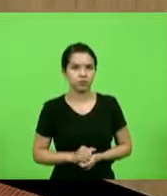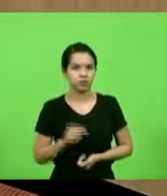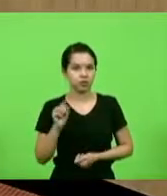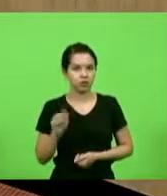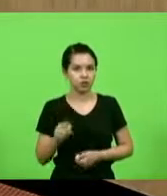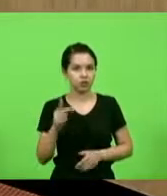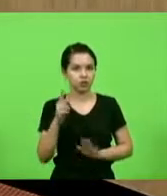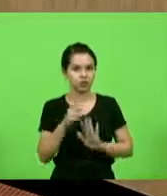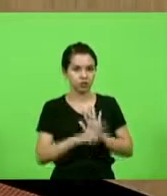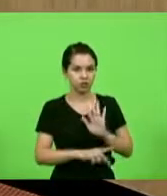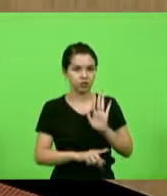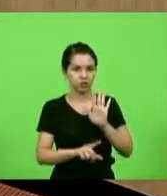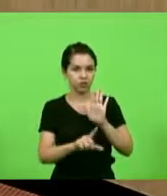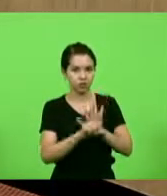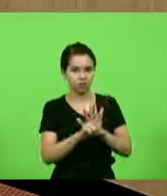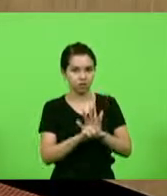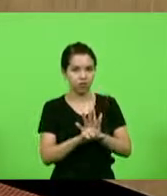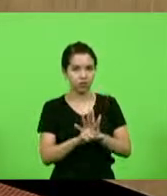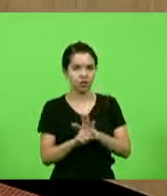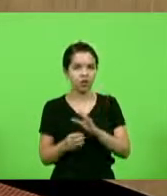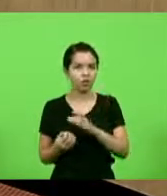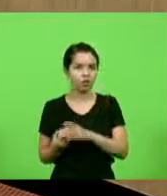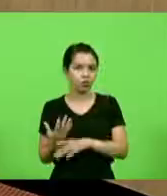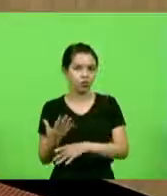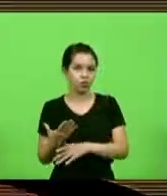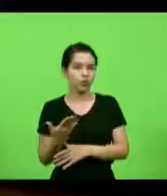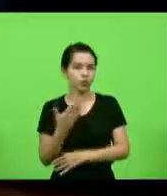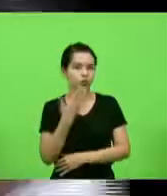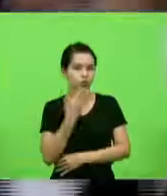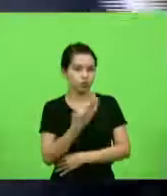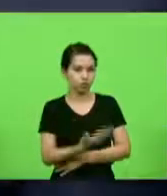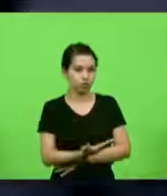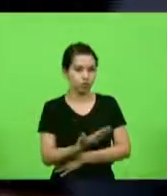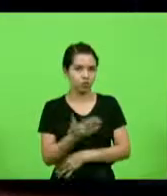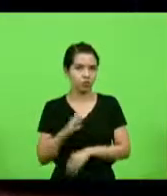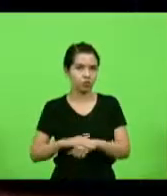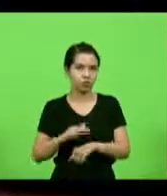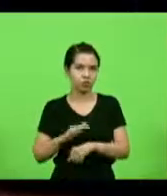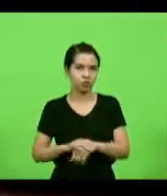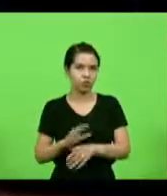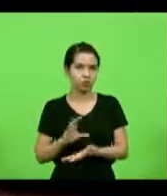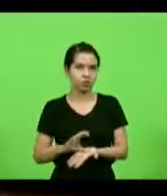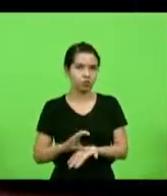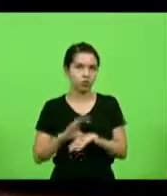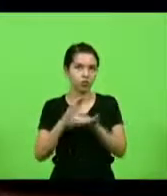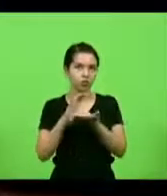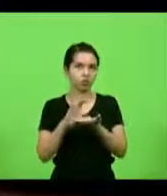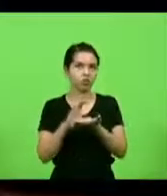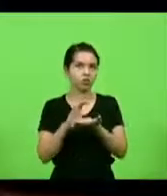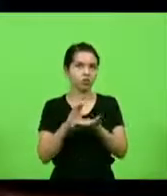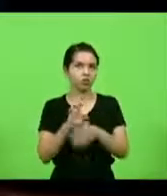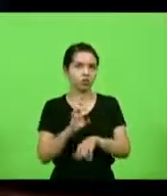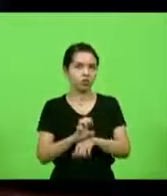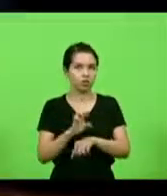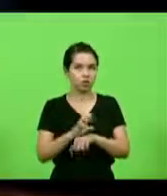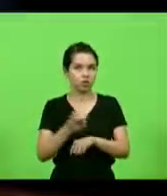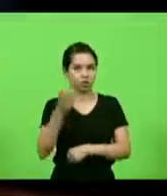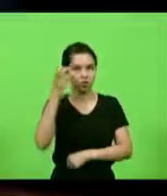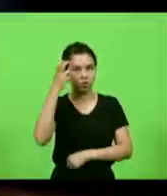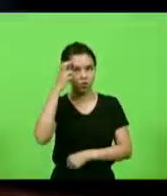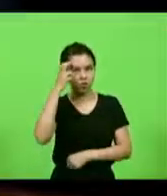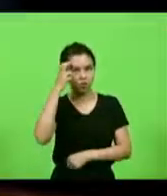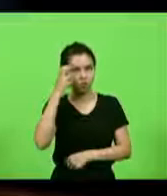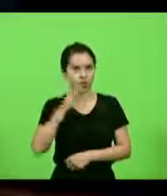de lei, ele originou, veio o pedido do próprio Conselho Estadual de Cultura. O Conselho Estadual de